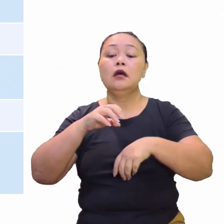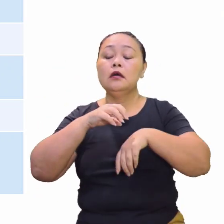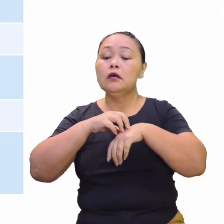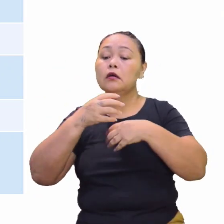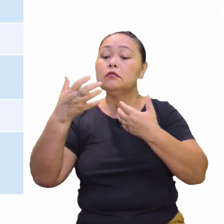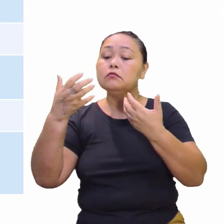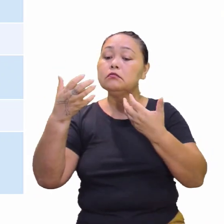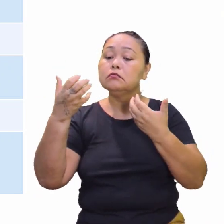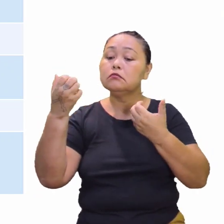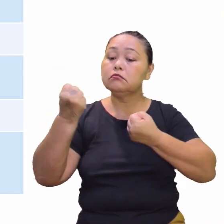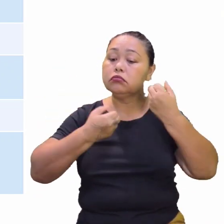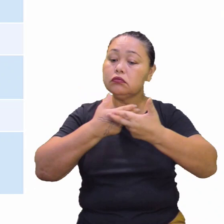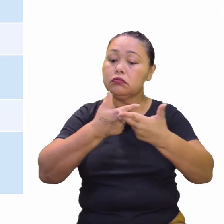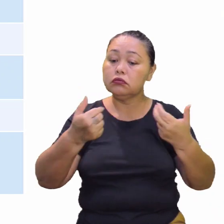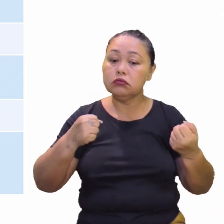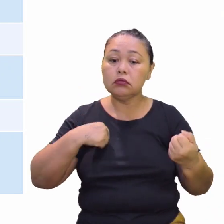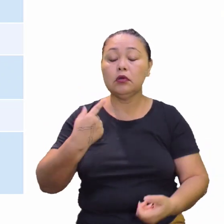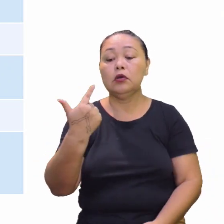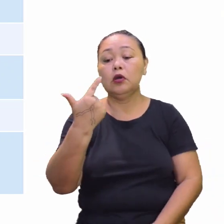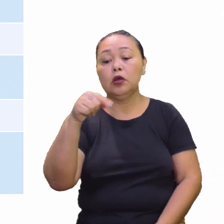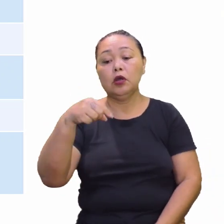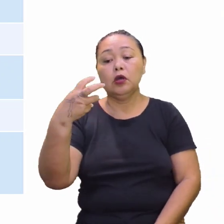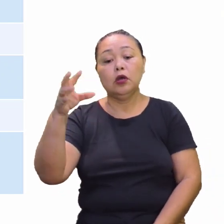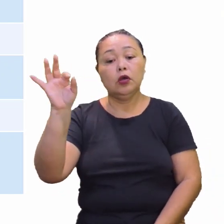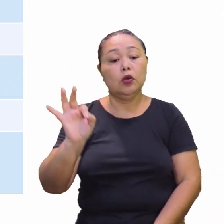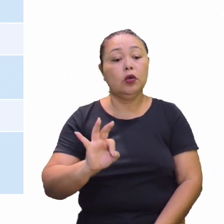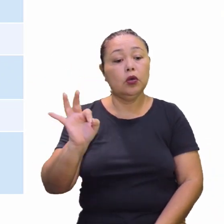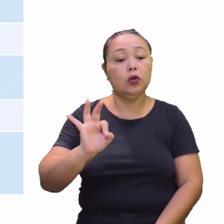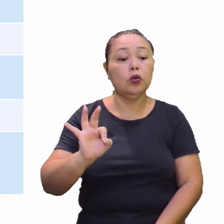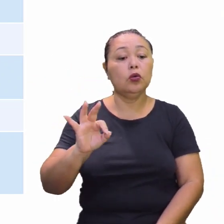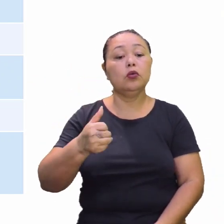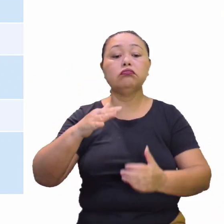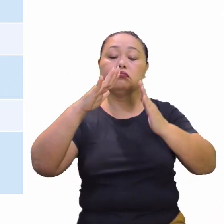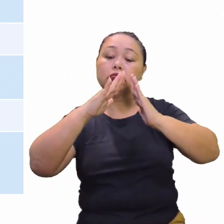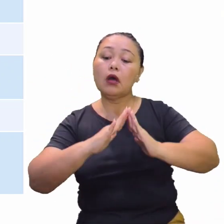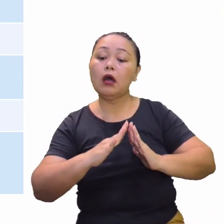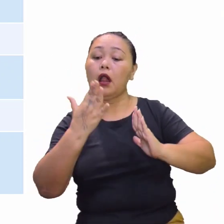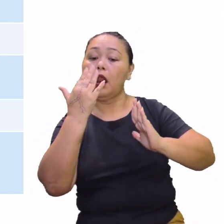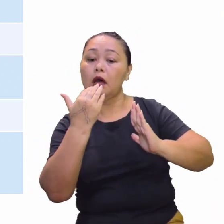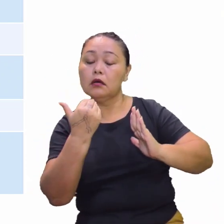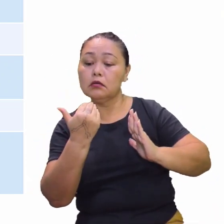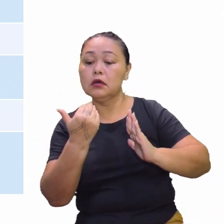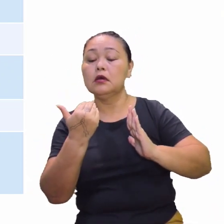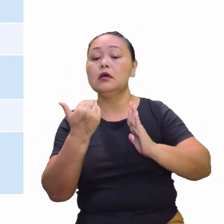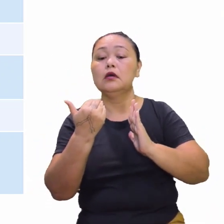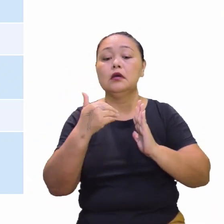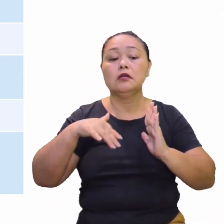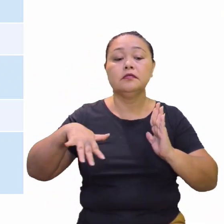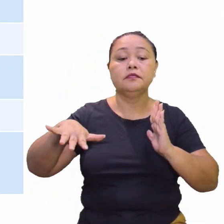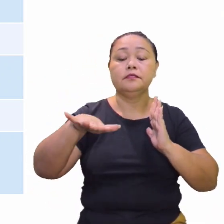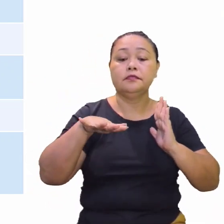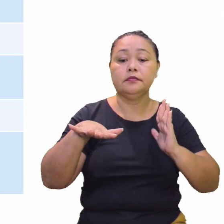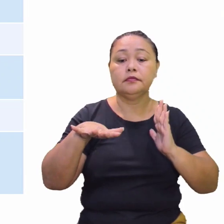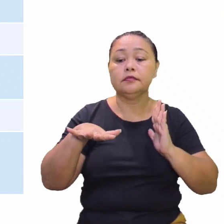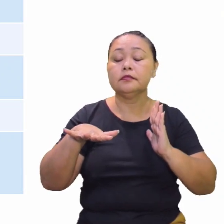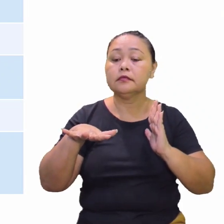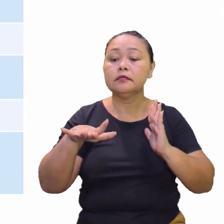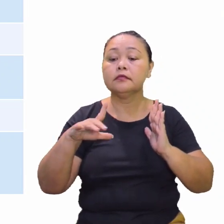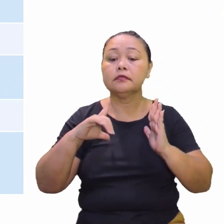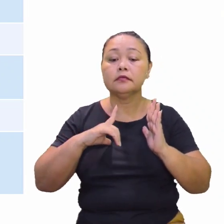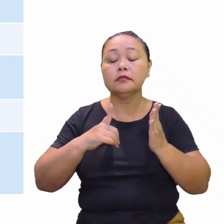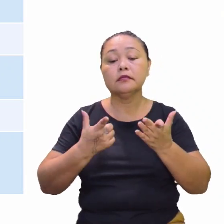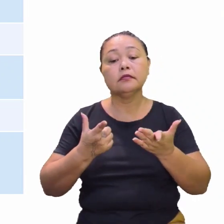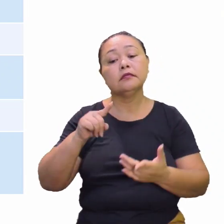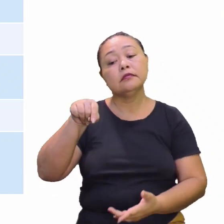Transporte, 2,3%. E correio. Alojamento e alimentação no setor de